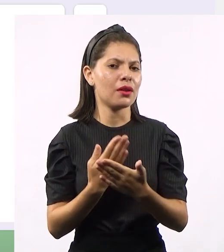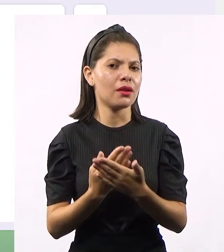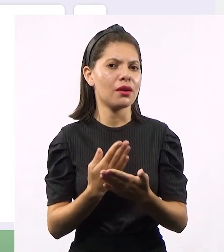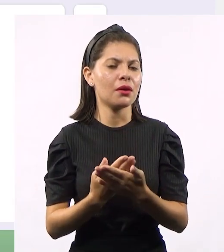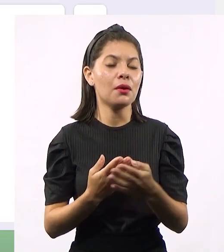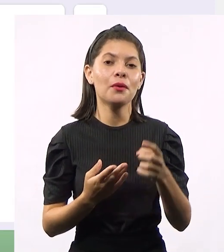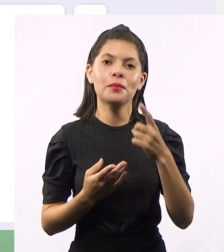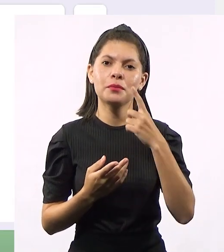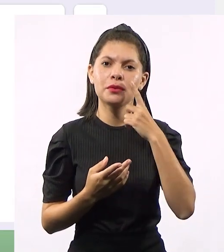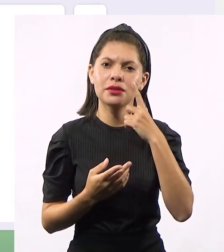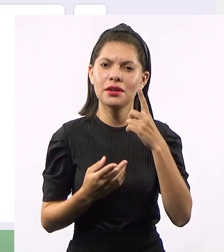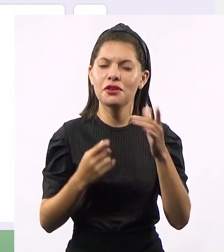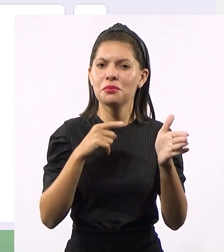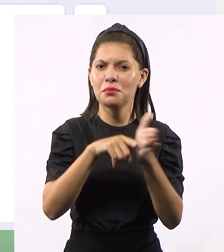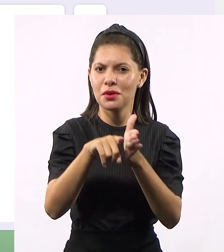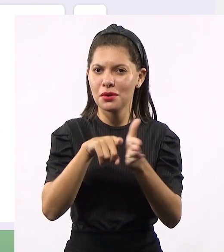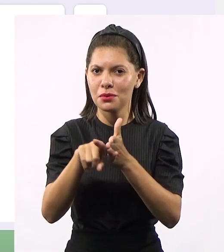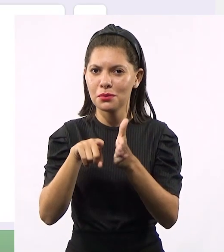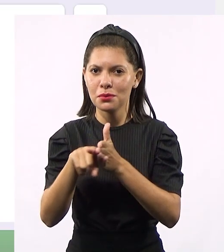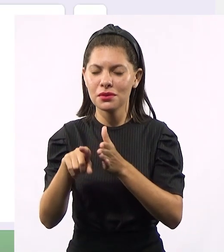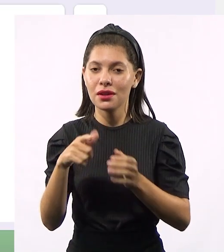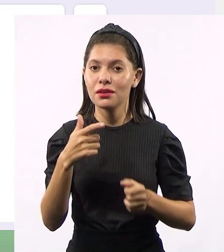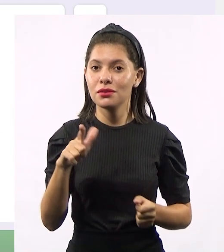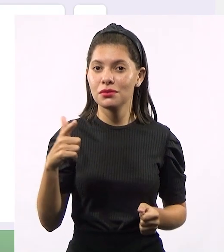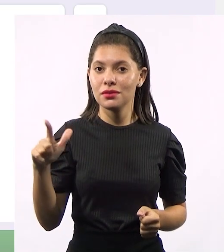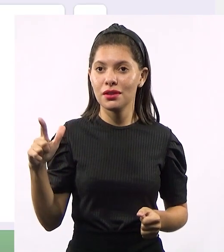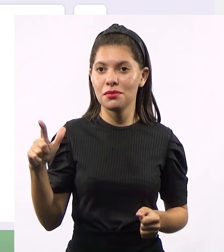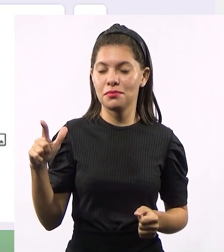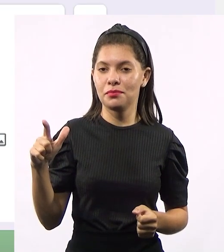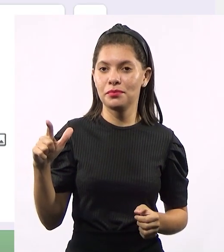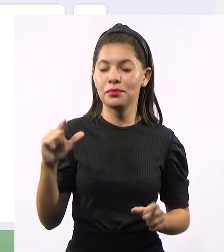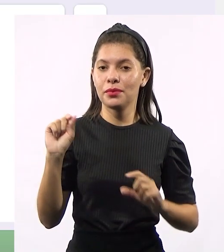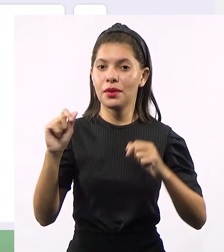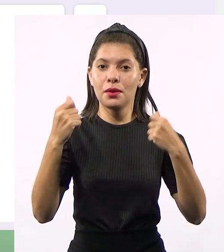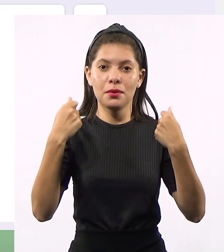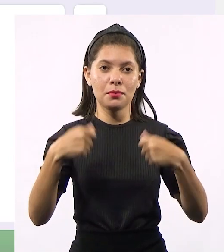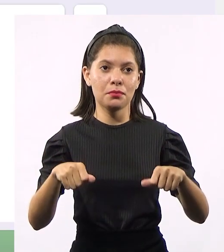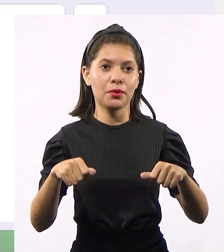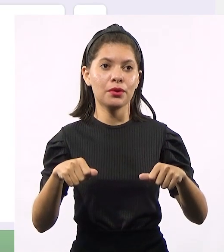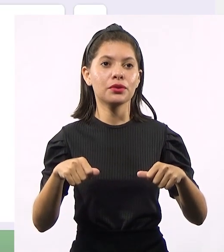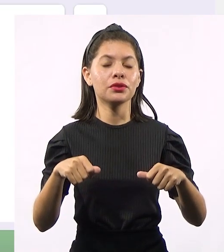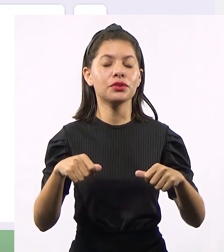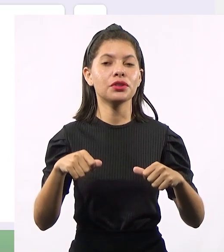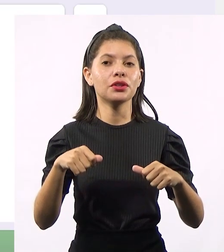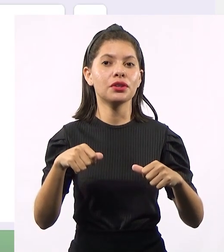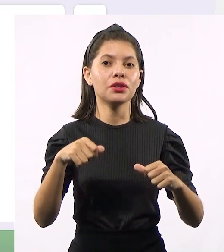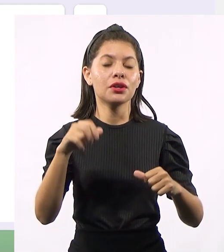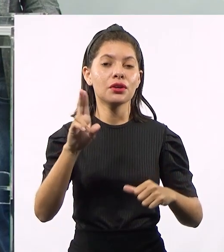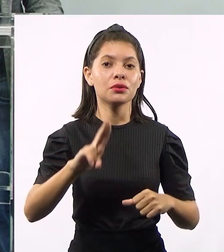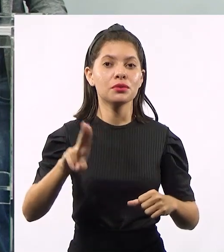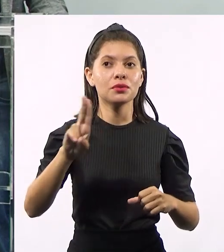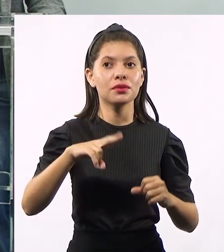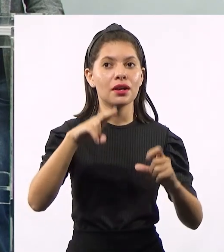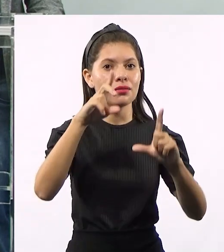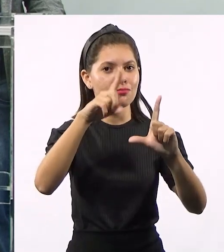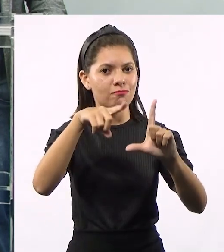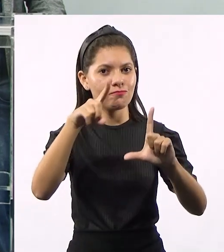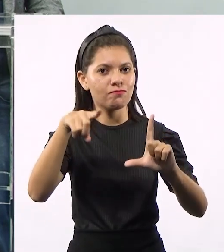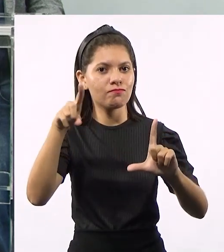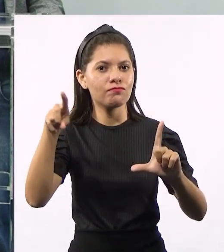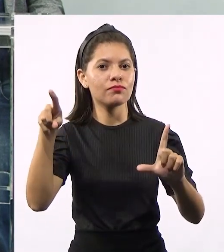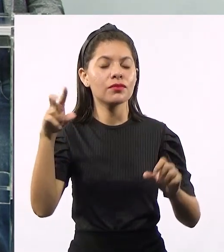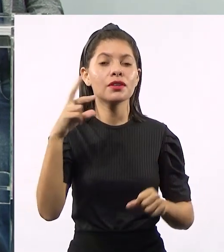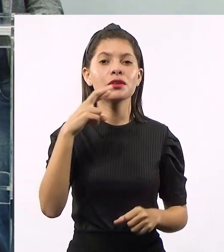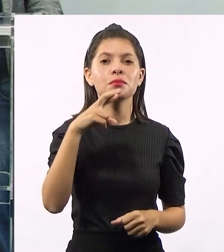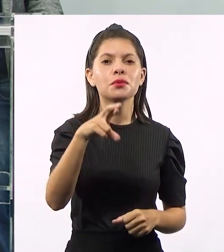estou fazendo uma pergunta e sim uma afirmação. Então, eu posso usar a escala Large, que aí o professor ou o entrevistado ele vai responder